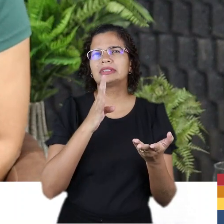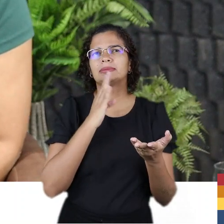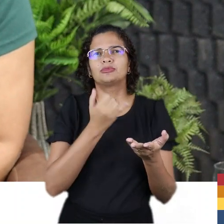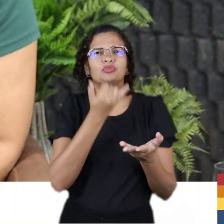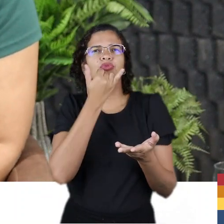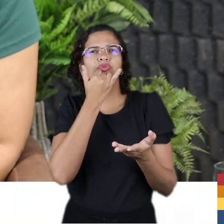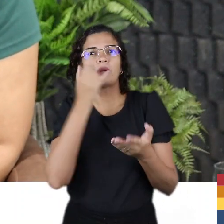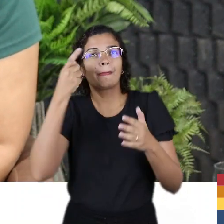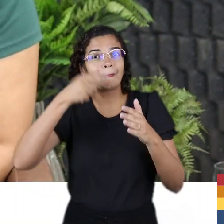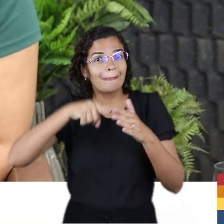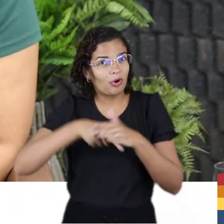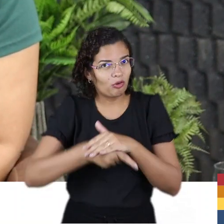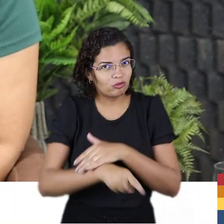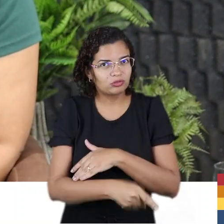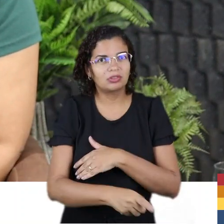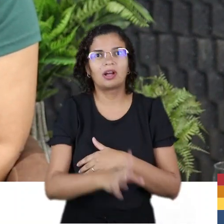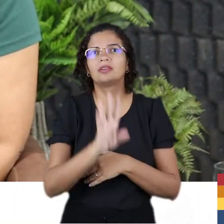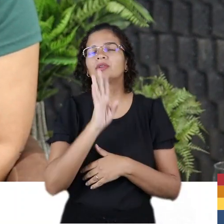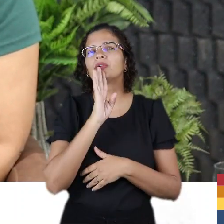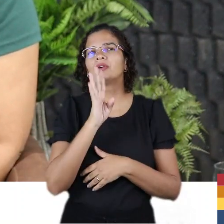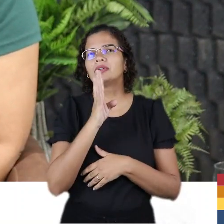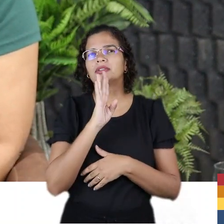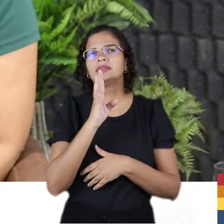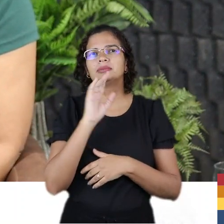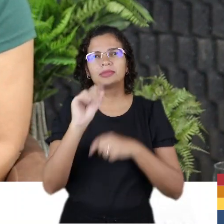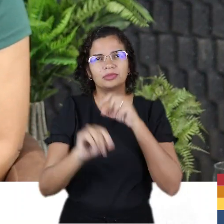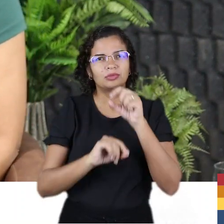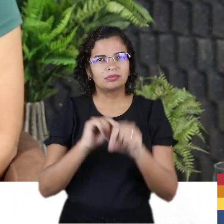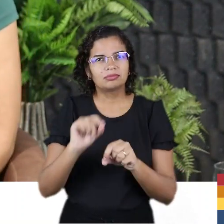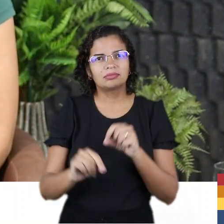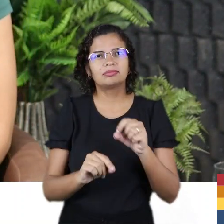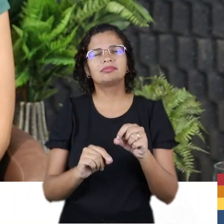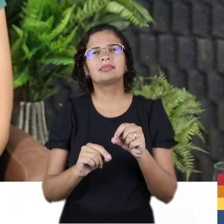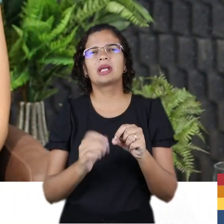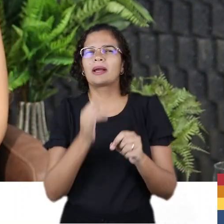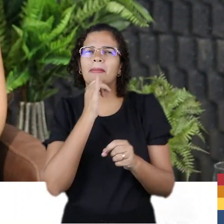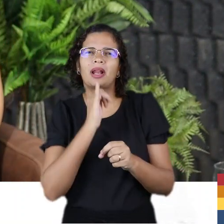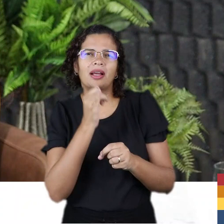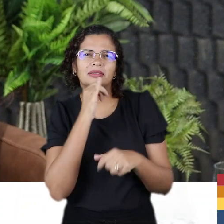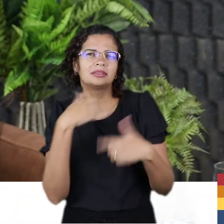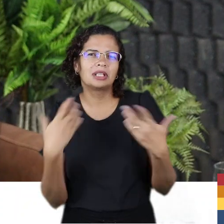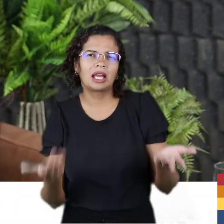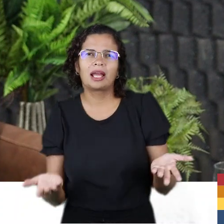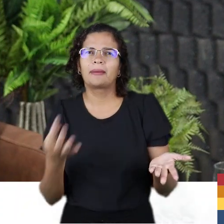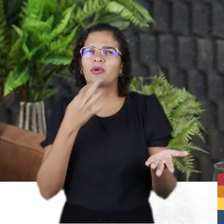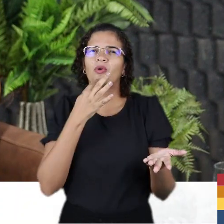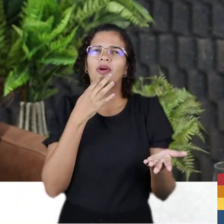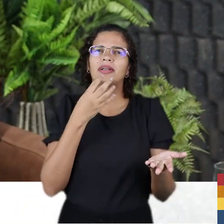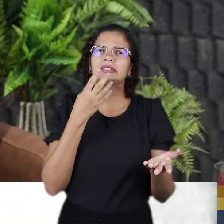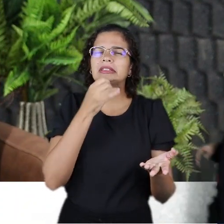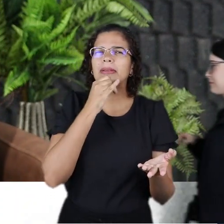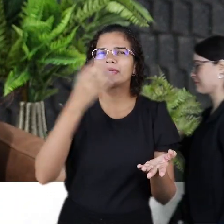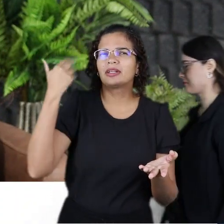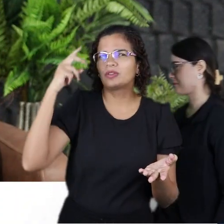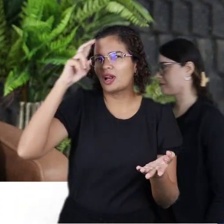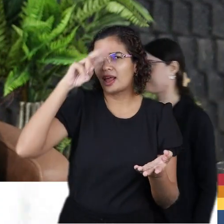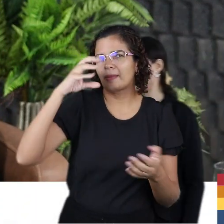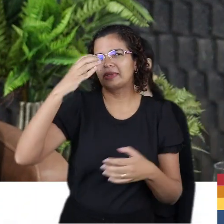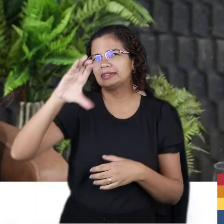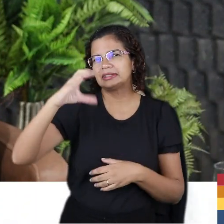apoiar esse processo investigativo do estudante, não é isso? E aí é interessante a gente perceber que,